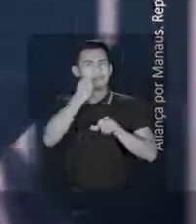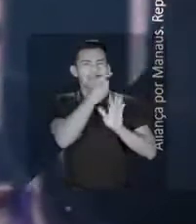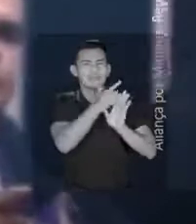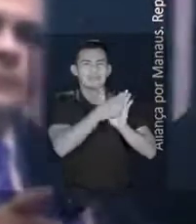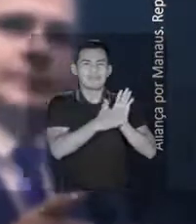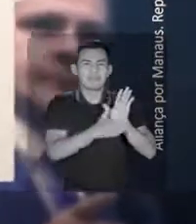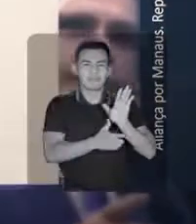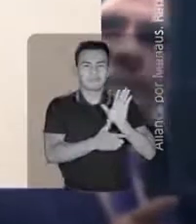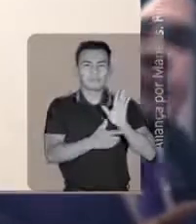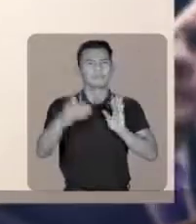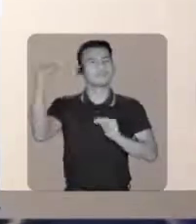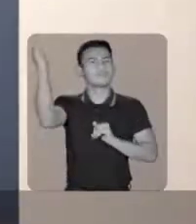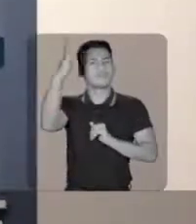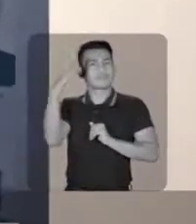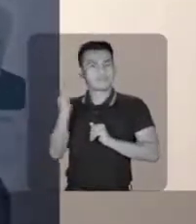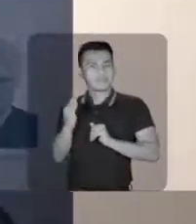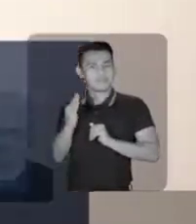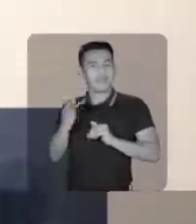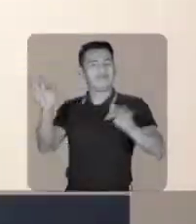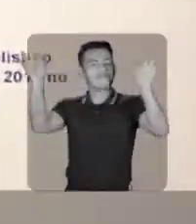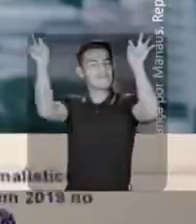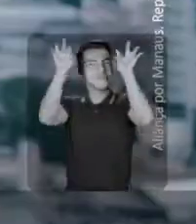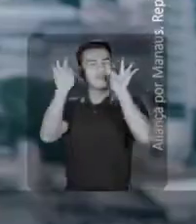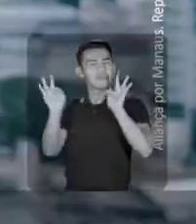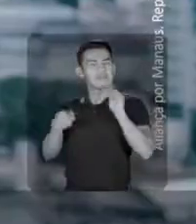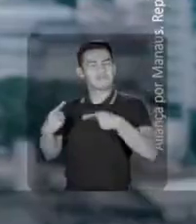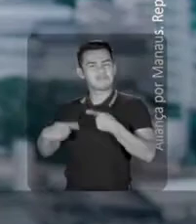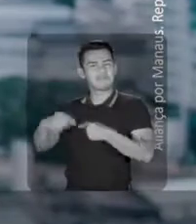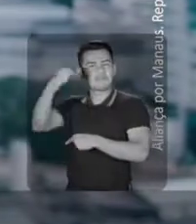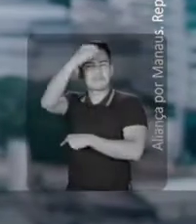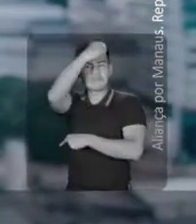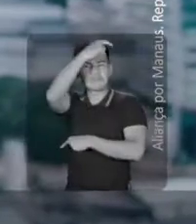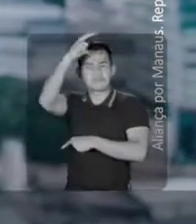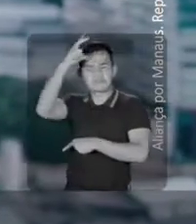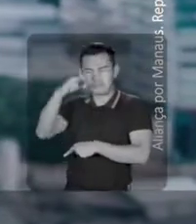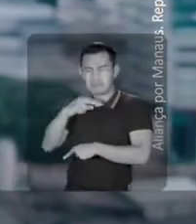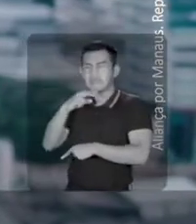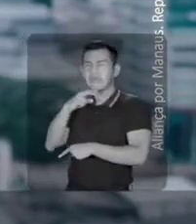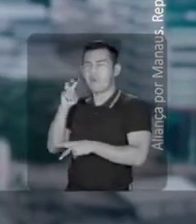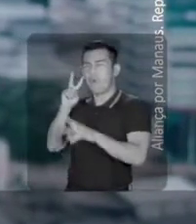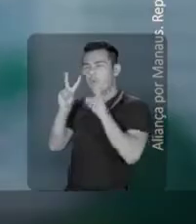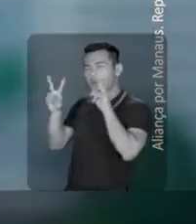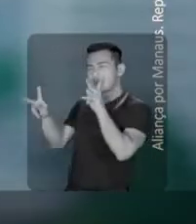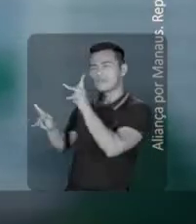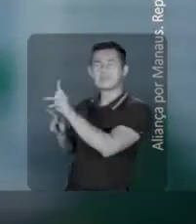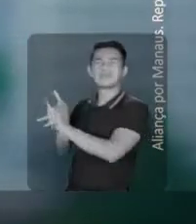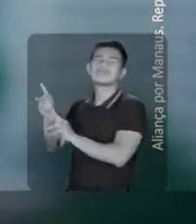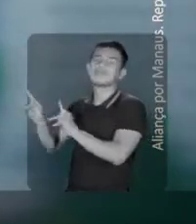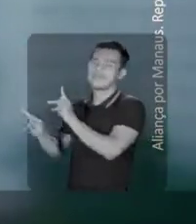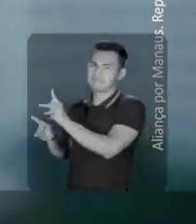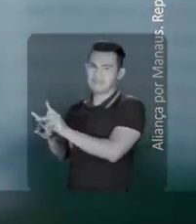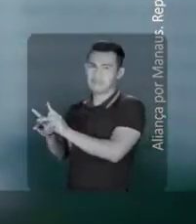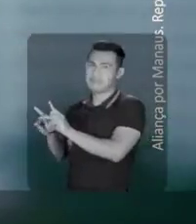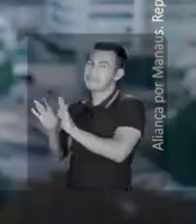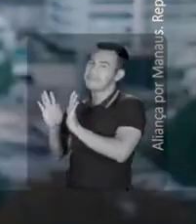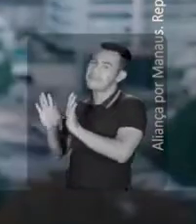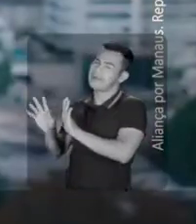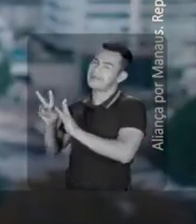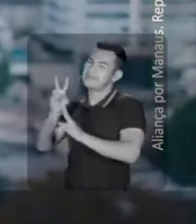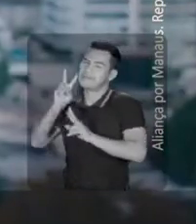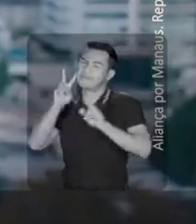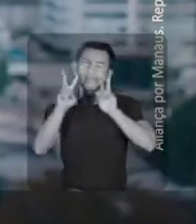dos deputados mais transparentes do Brasil. Fico feliz em disputar a prefeitura de cabeça erguida, olhando nos olhos das